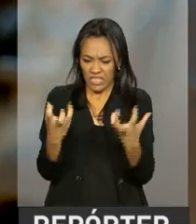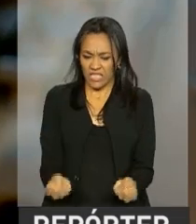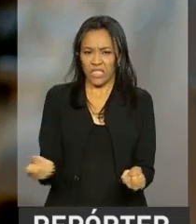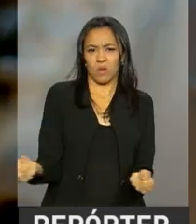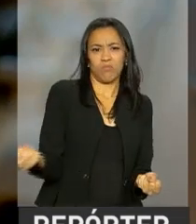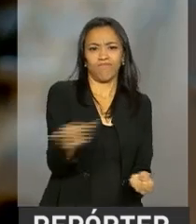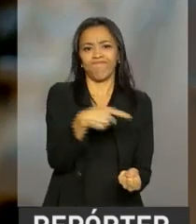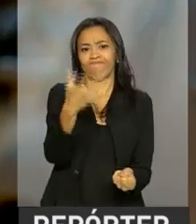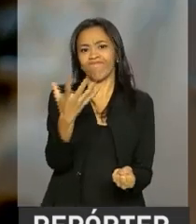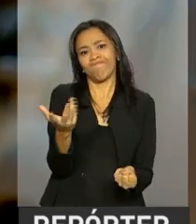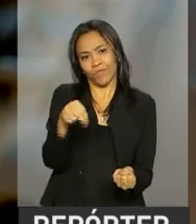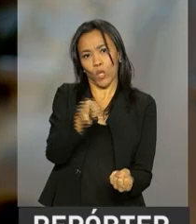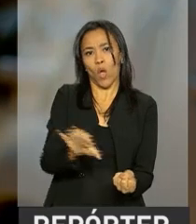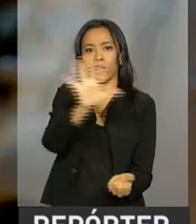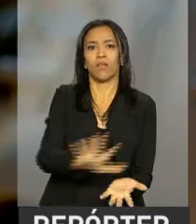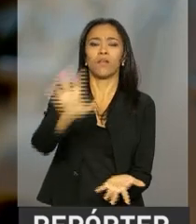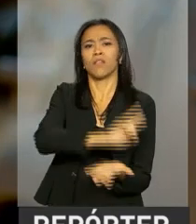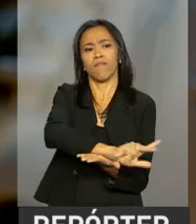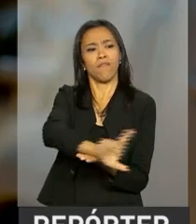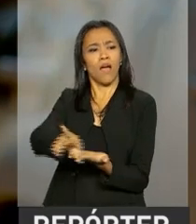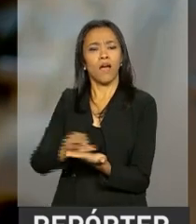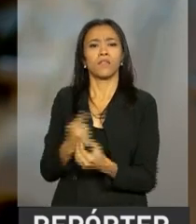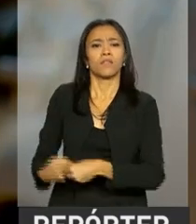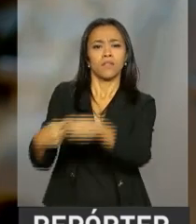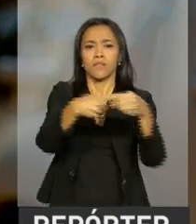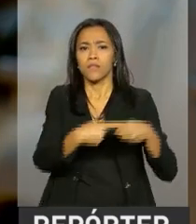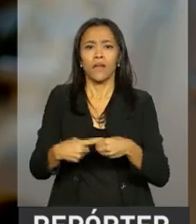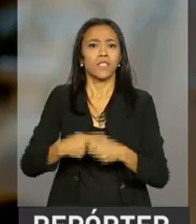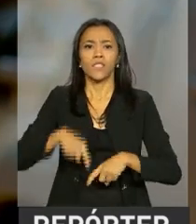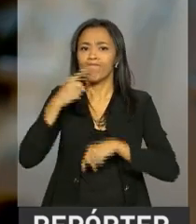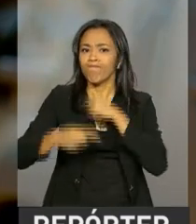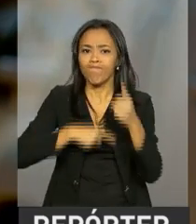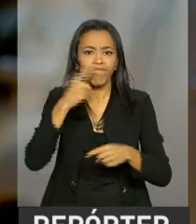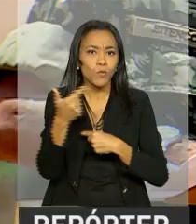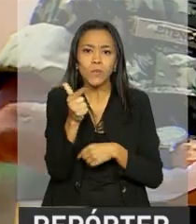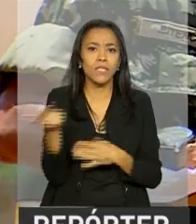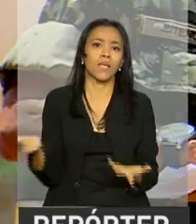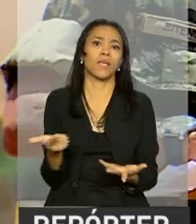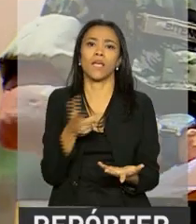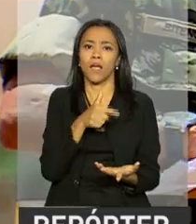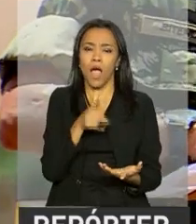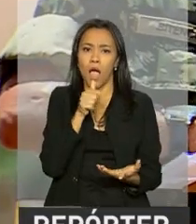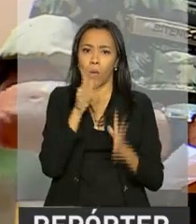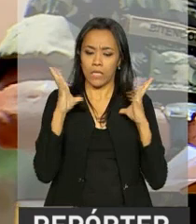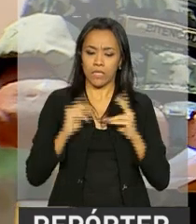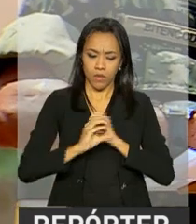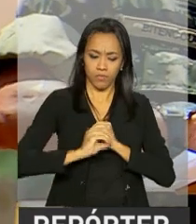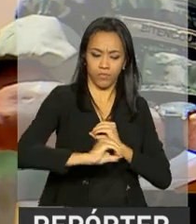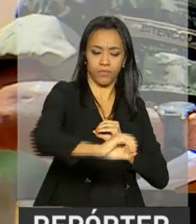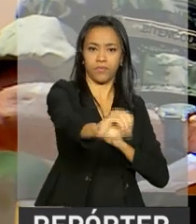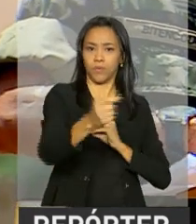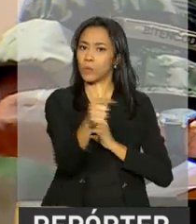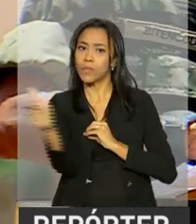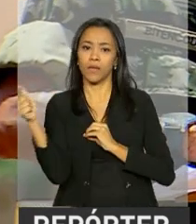sertão nordestino, e temos diversas comunidades que não são assistidas por água de saneamento tratado. Daqui você vai fazer